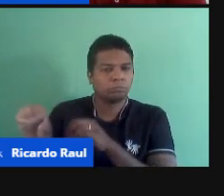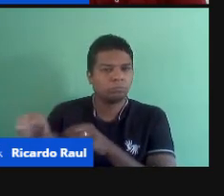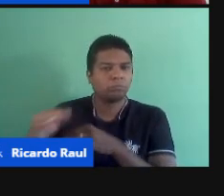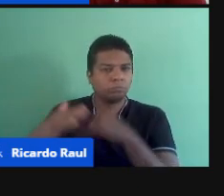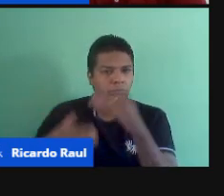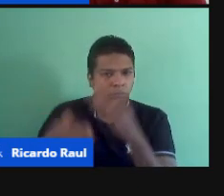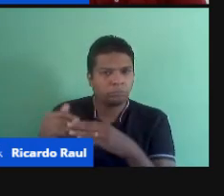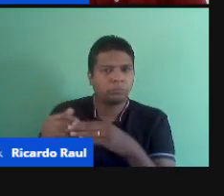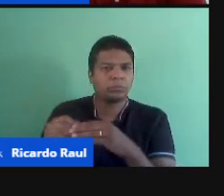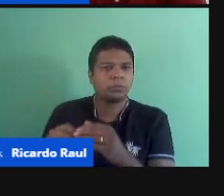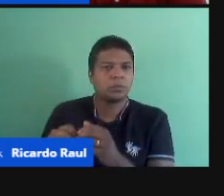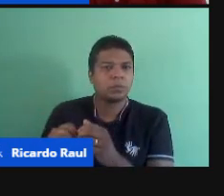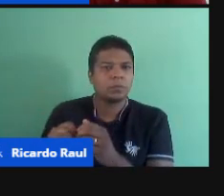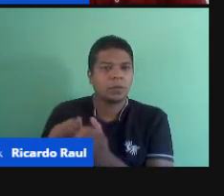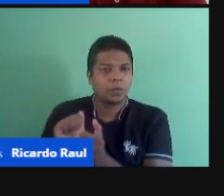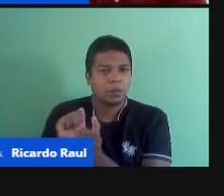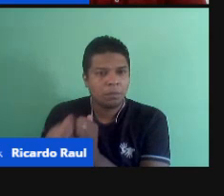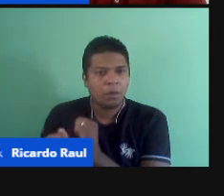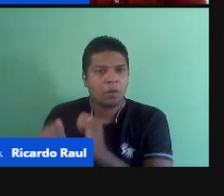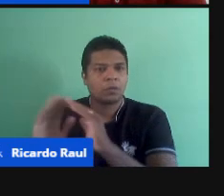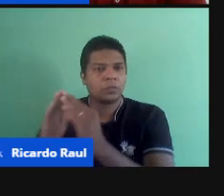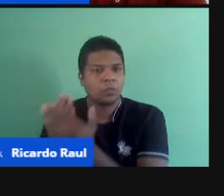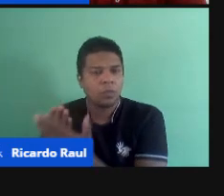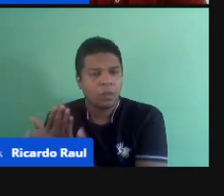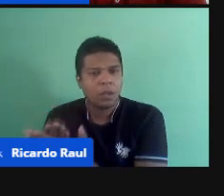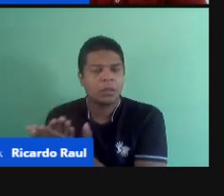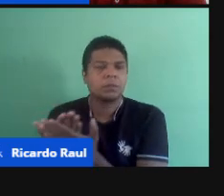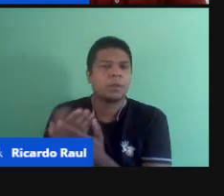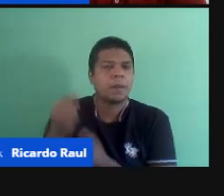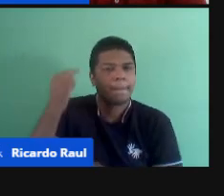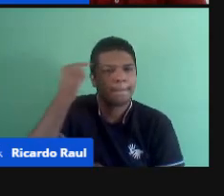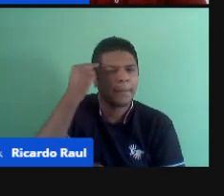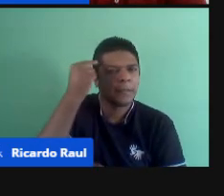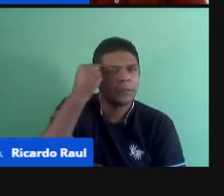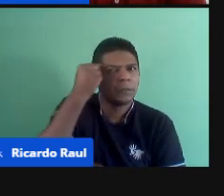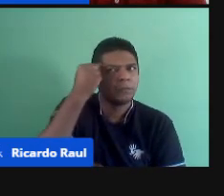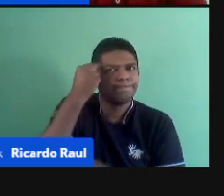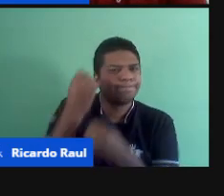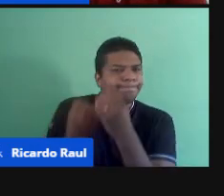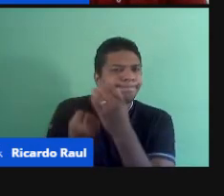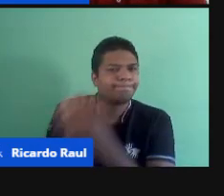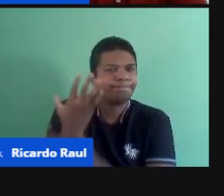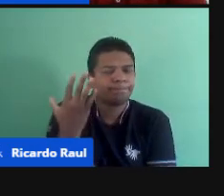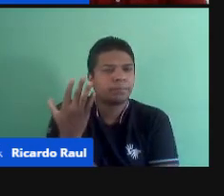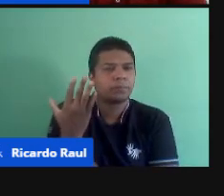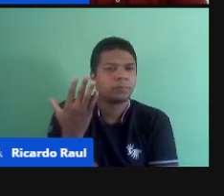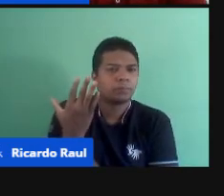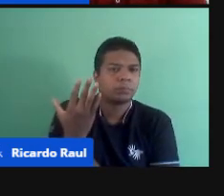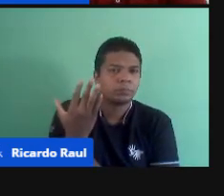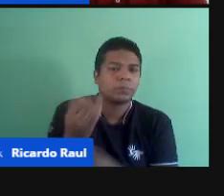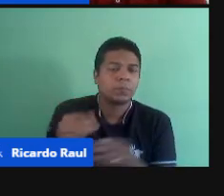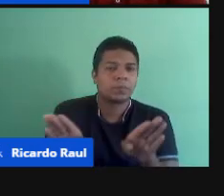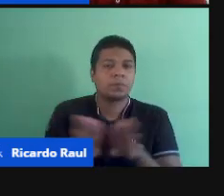esporte escolar, repensar e recriar essa condição também de a